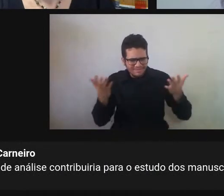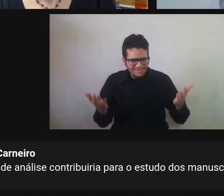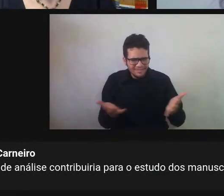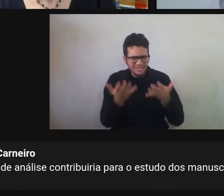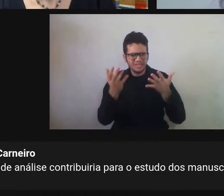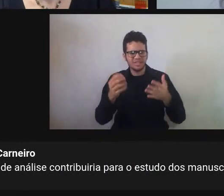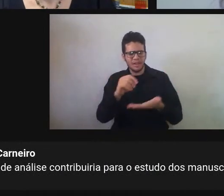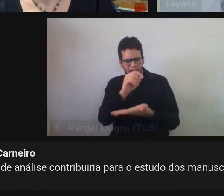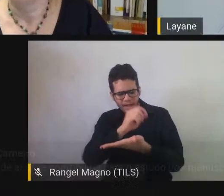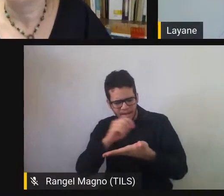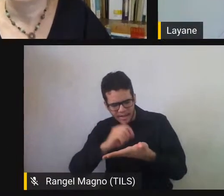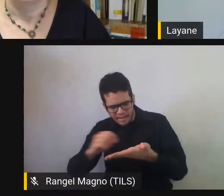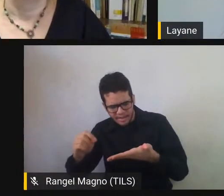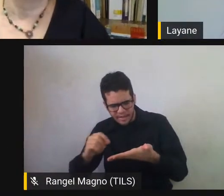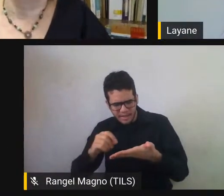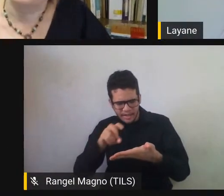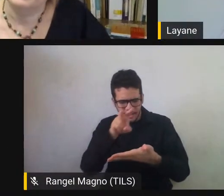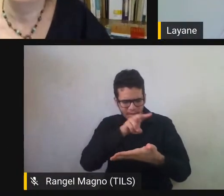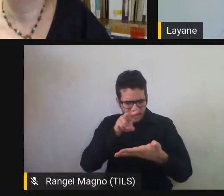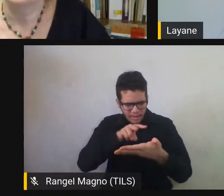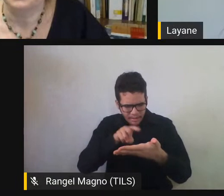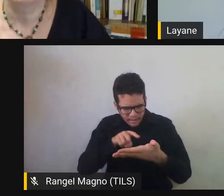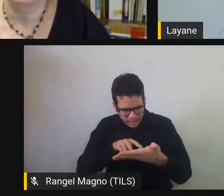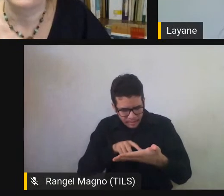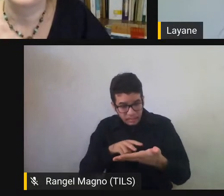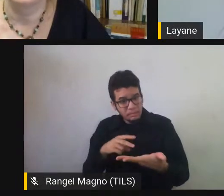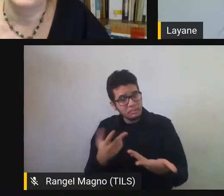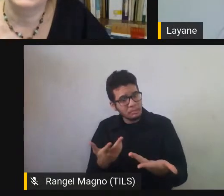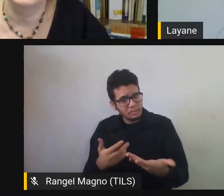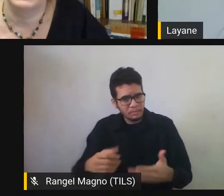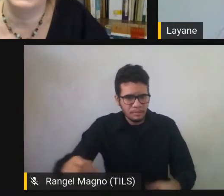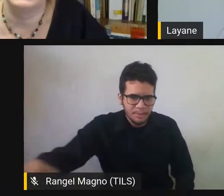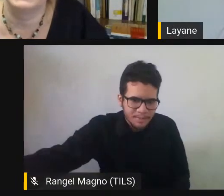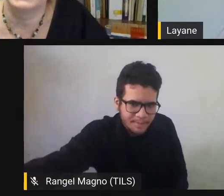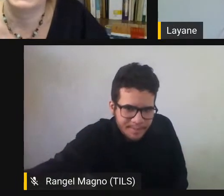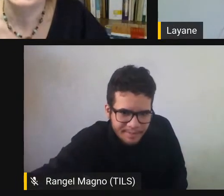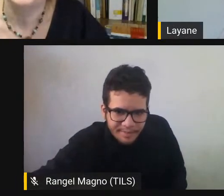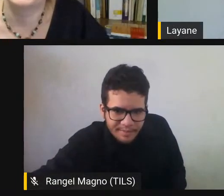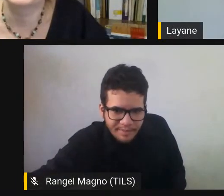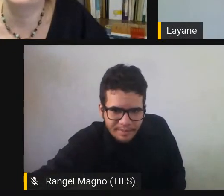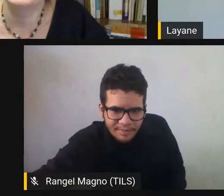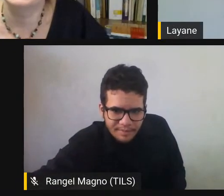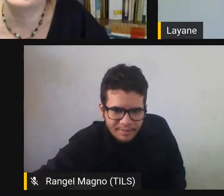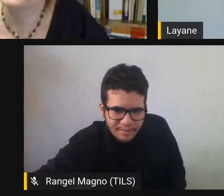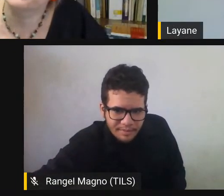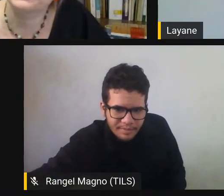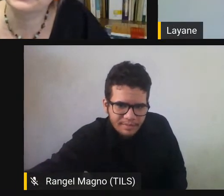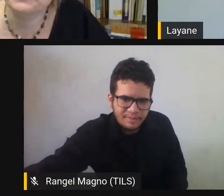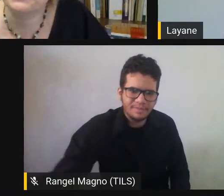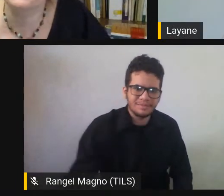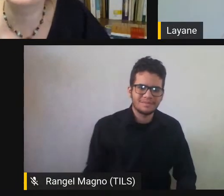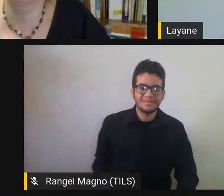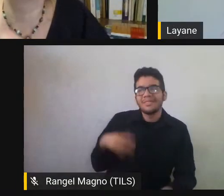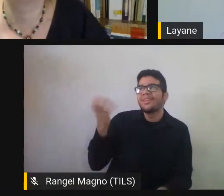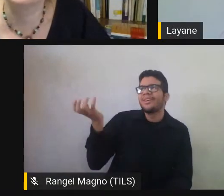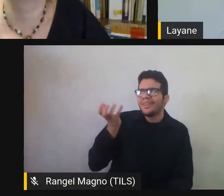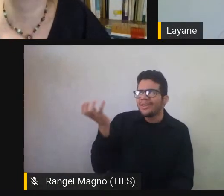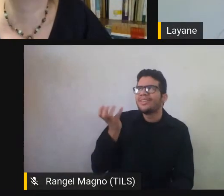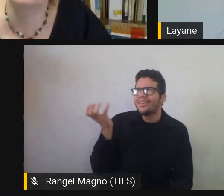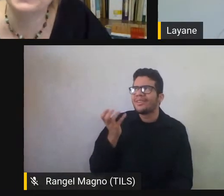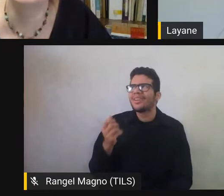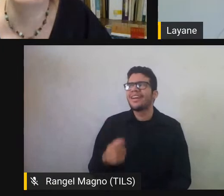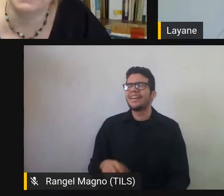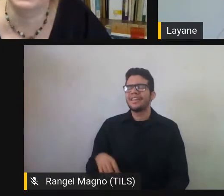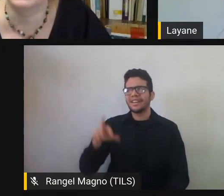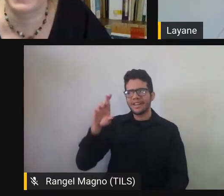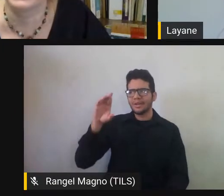Rafael como eu queria esse corpus Rafael assim para trabalhar então eu já te respondo essa pergunta